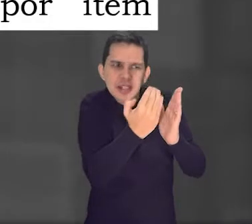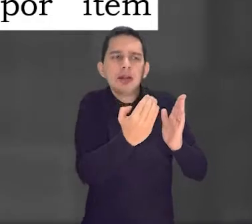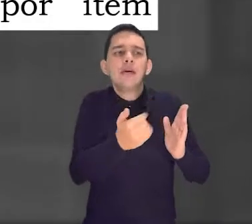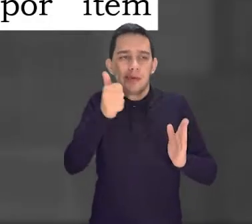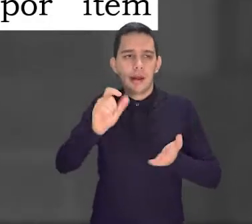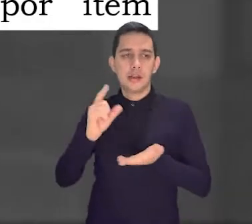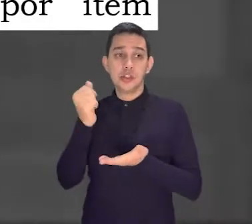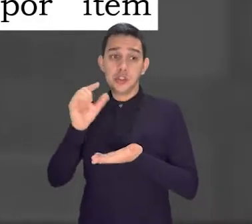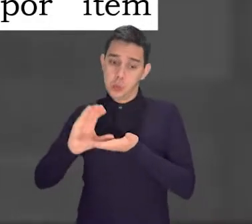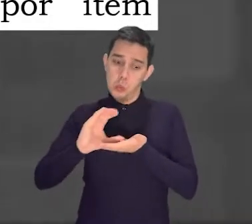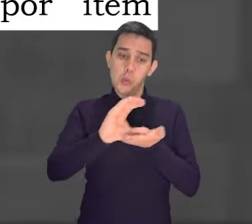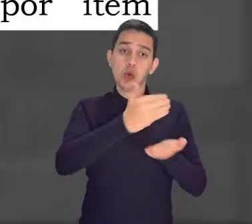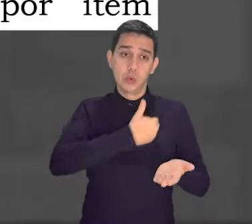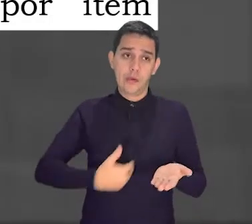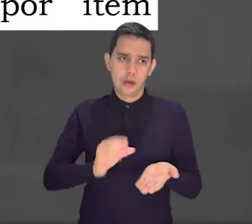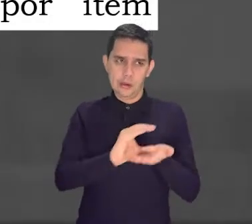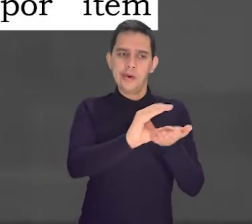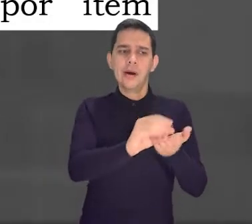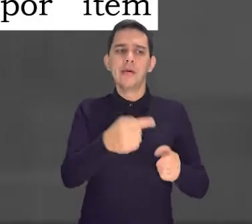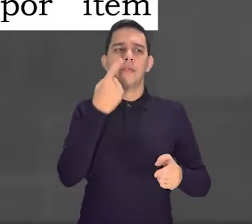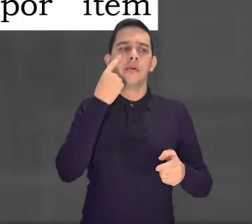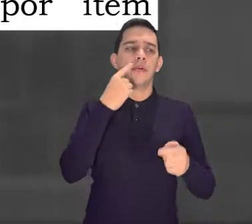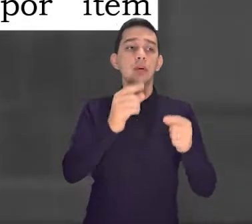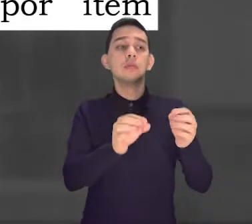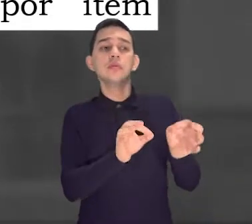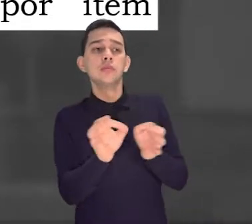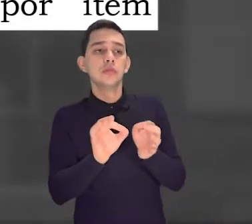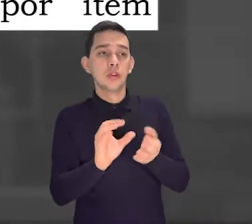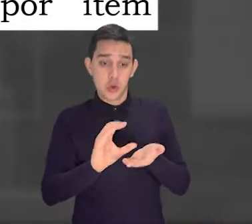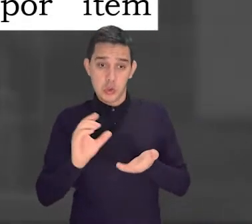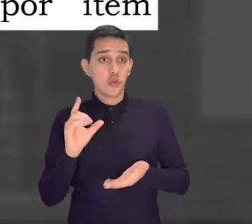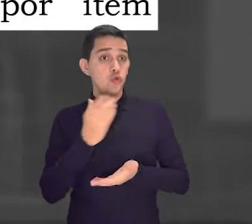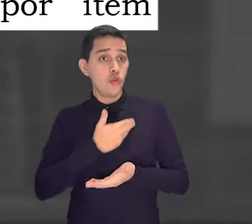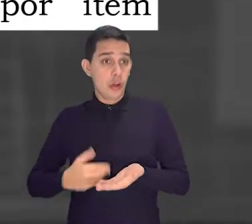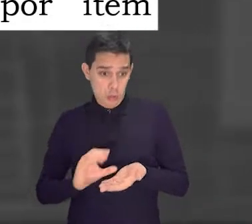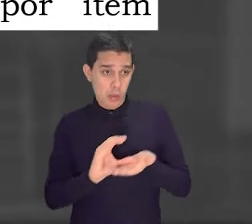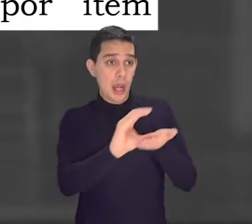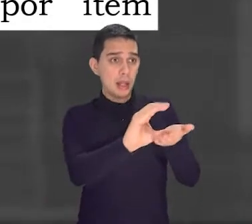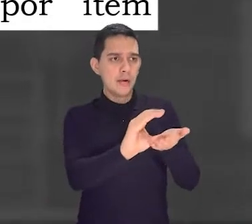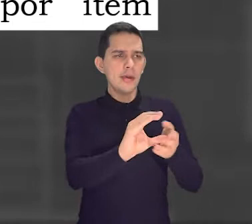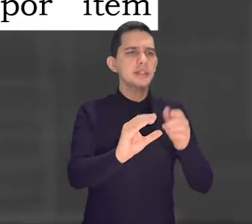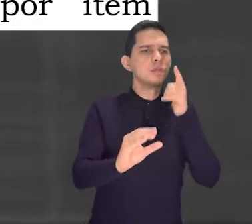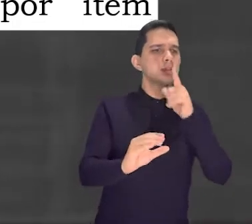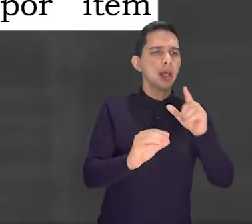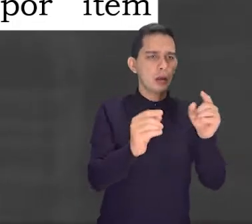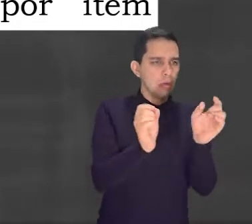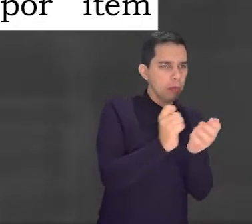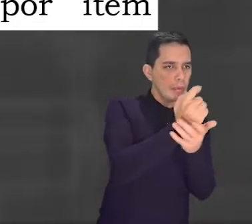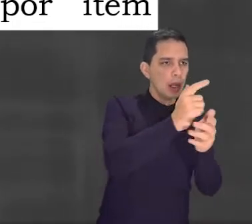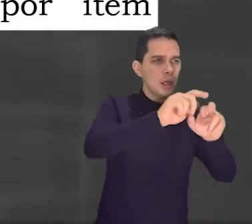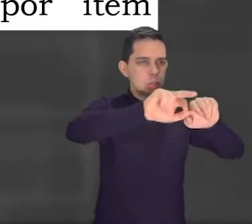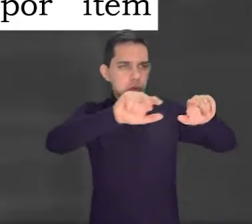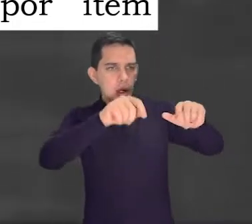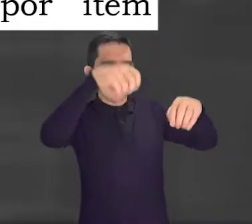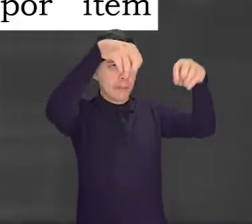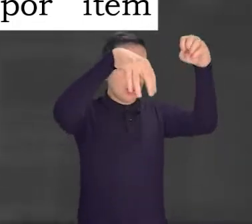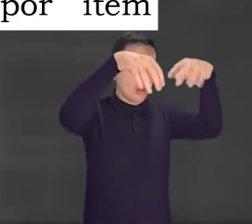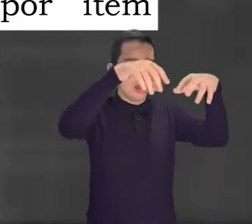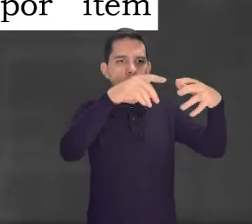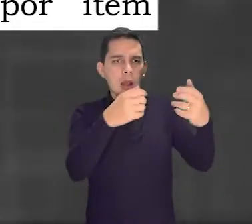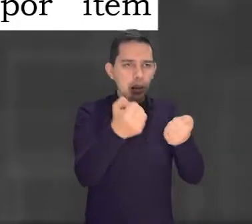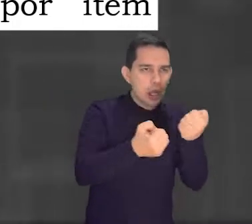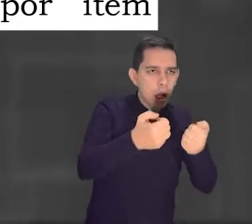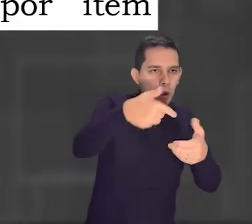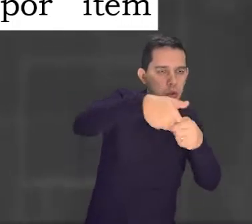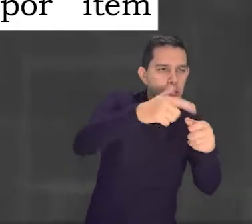objetivo institucional que, no fim de tudo, é, de fato, o atendimento das crianças e adolescentes por